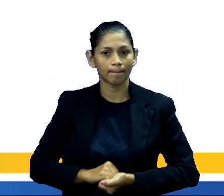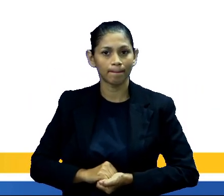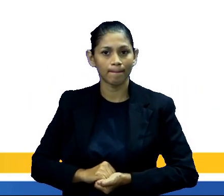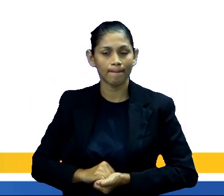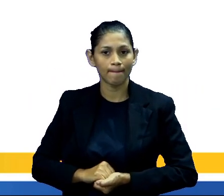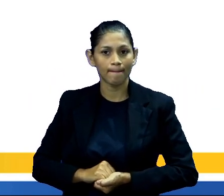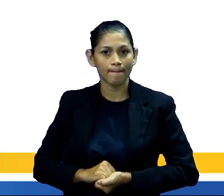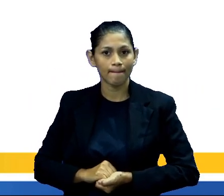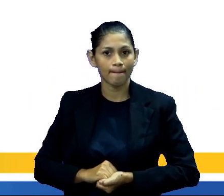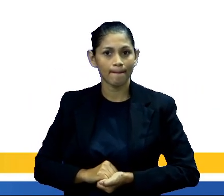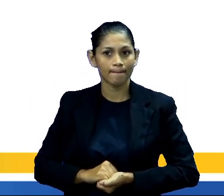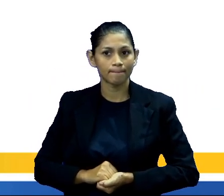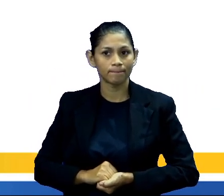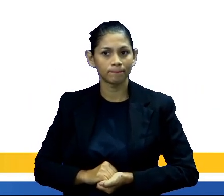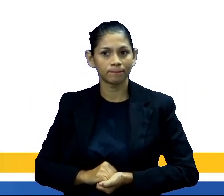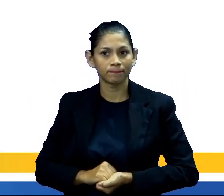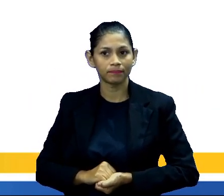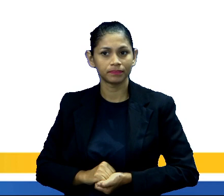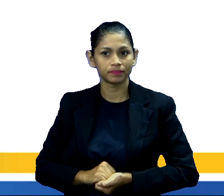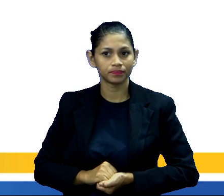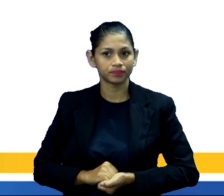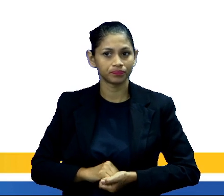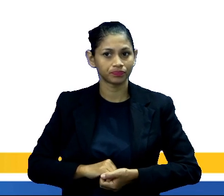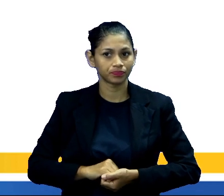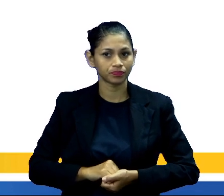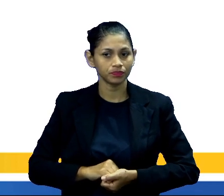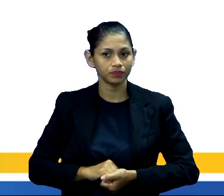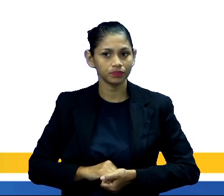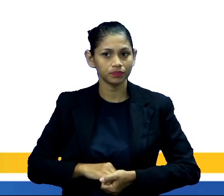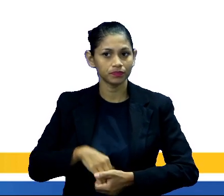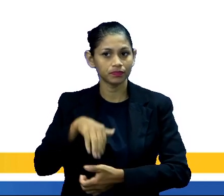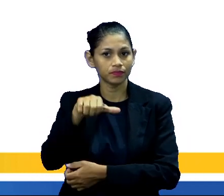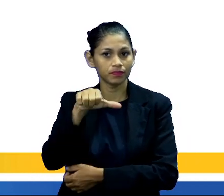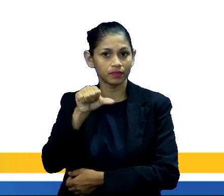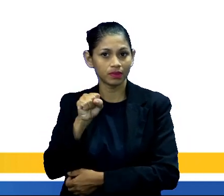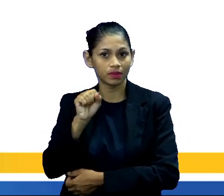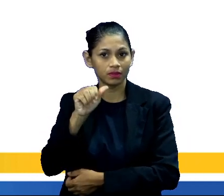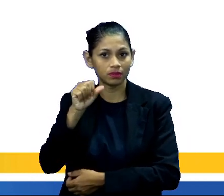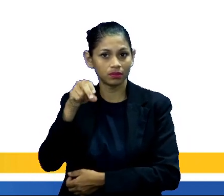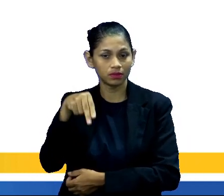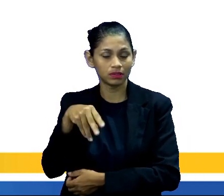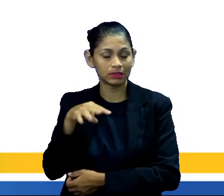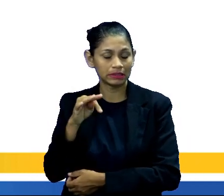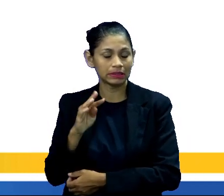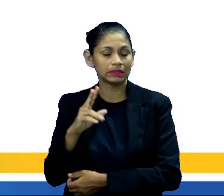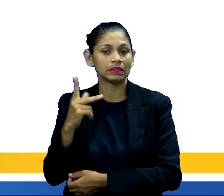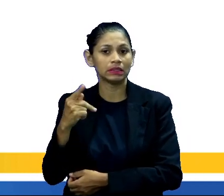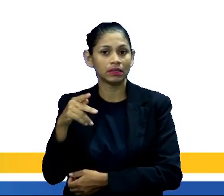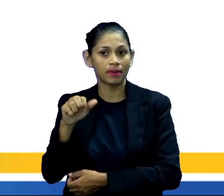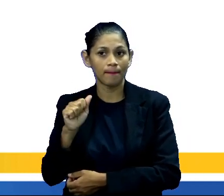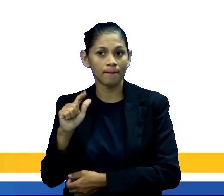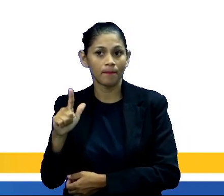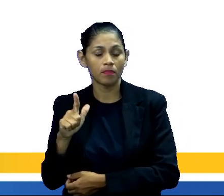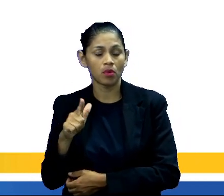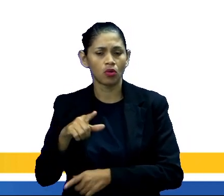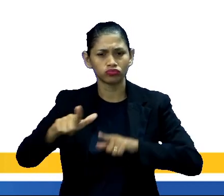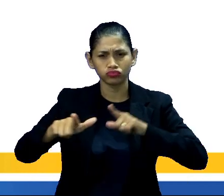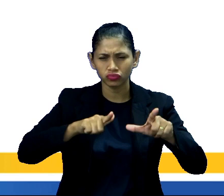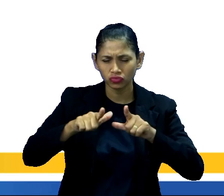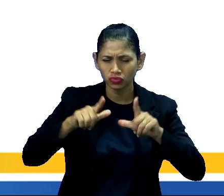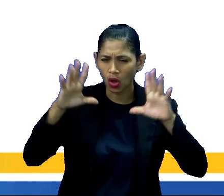Letra C, Sandra and Paul worked all night long. A Sandra e o Paulo trabalharam a noite